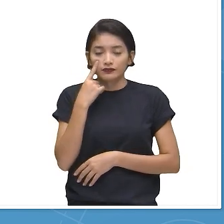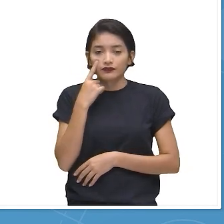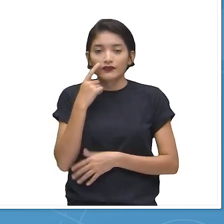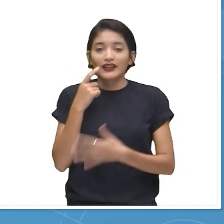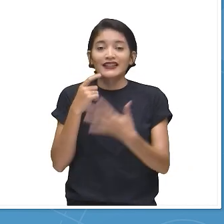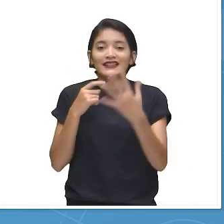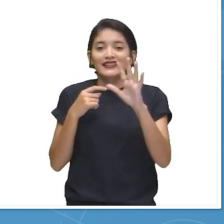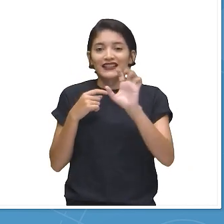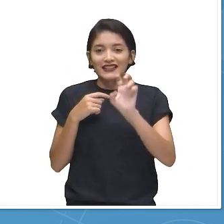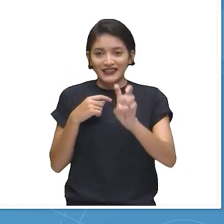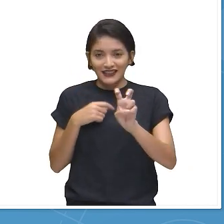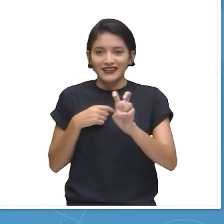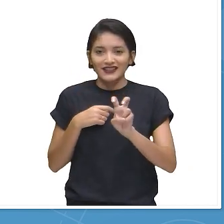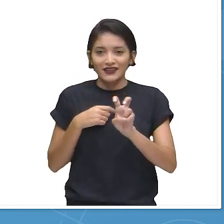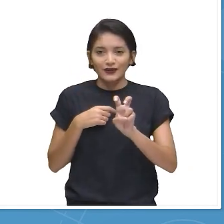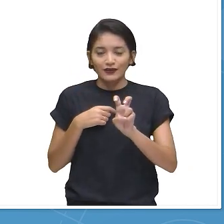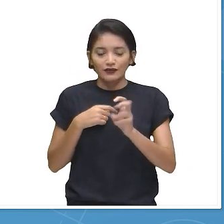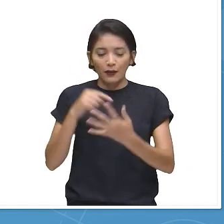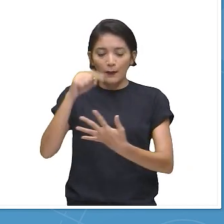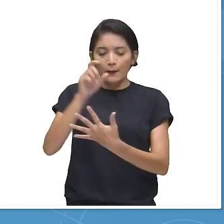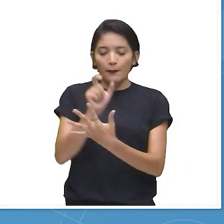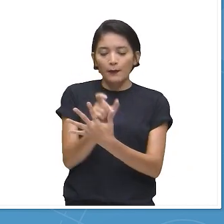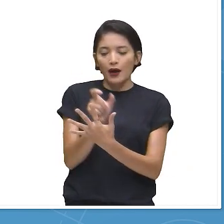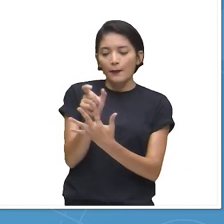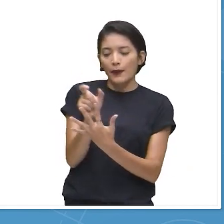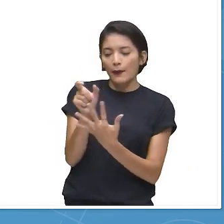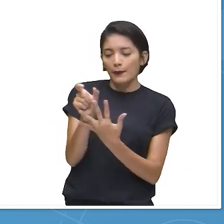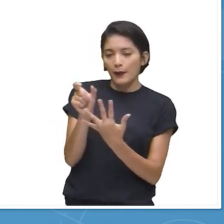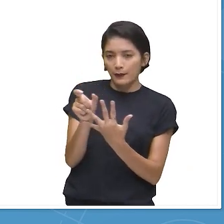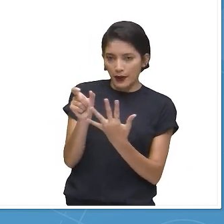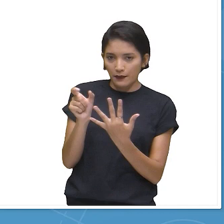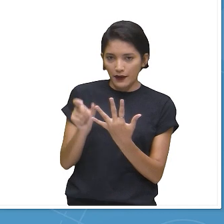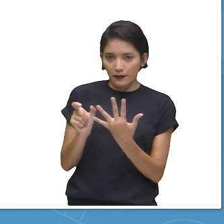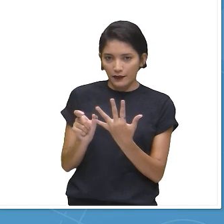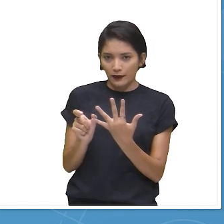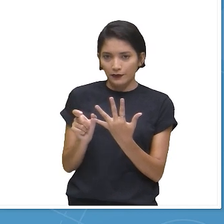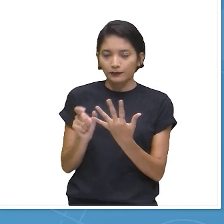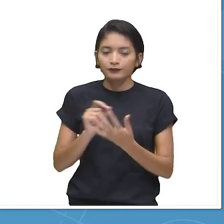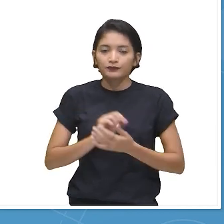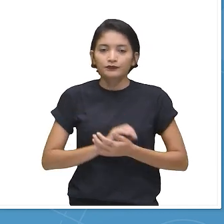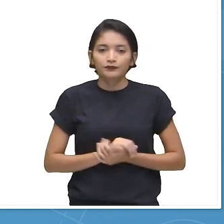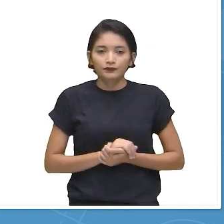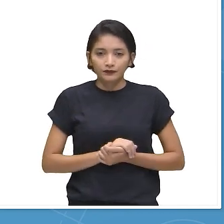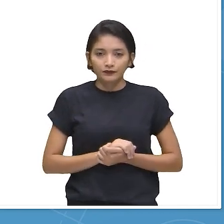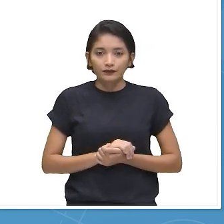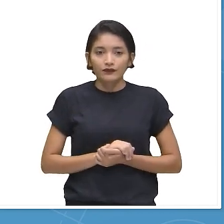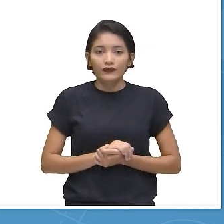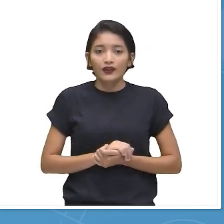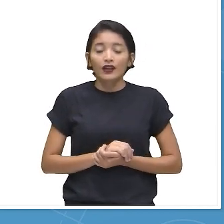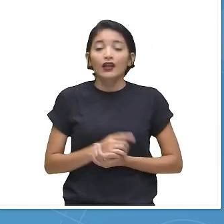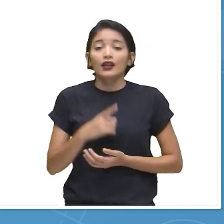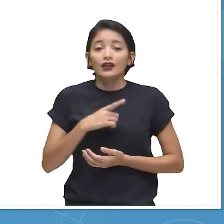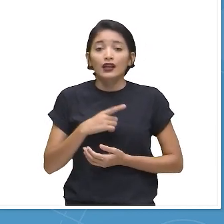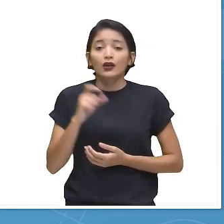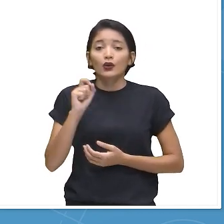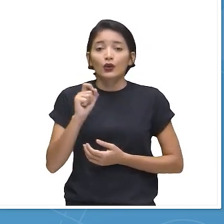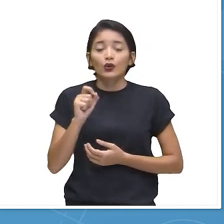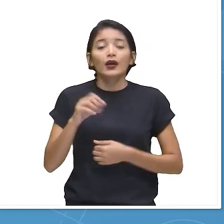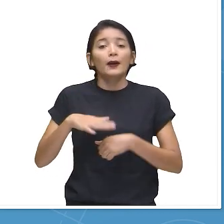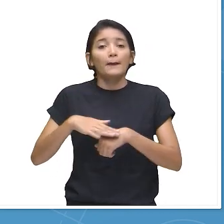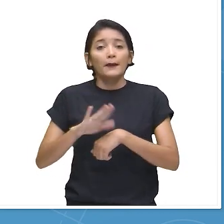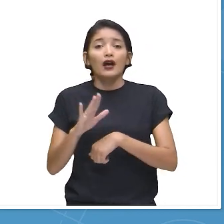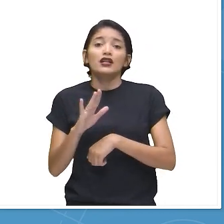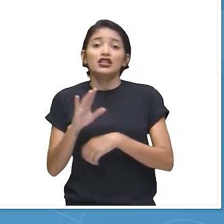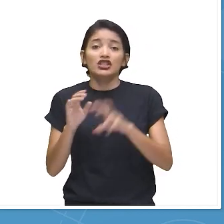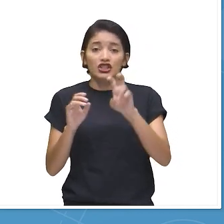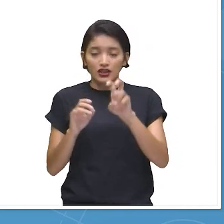5 sílabas. Então, aqui nós temos um exemplo, então, de uma palavra polissílaba, ela contém muitas sílabas,